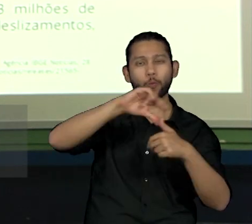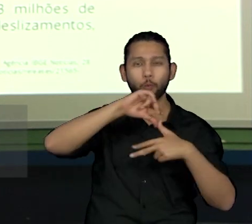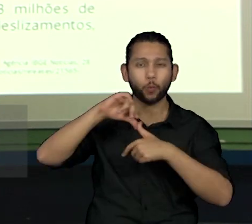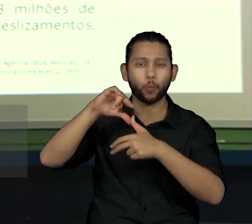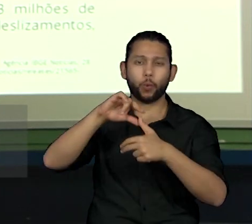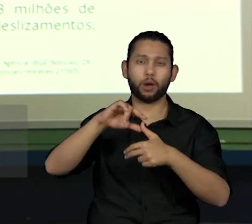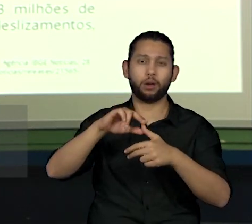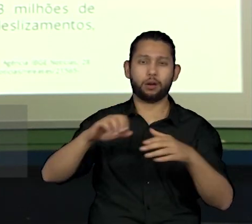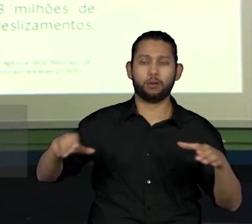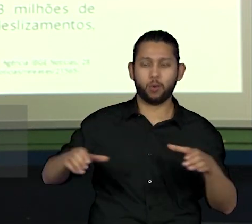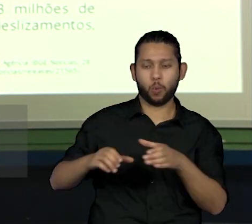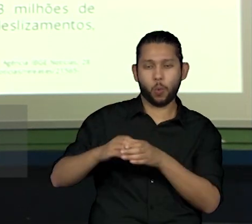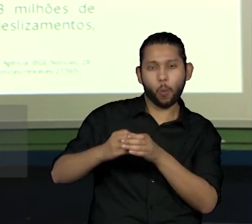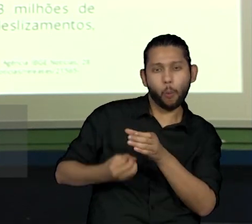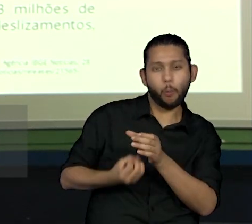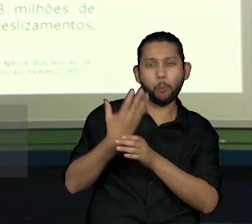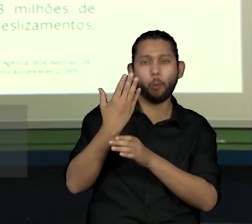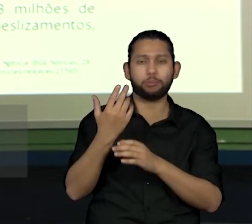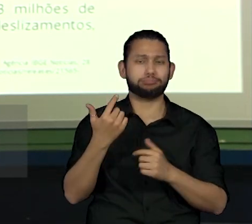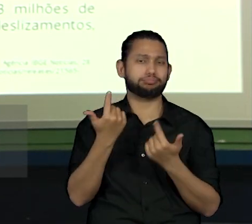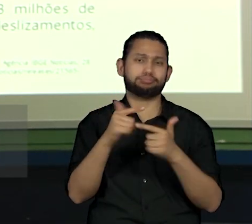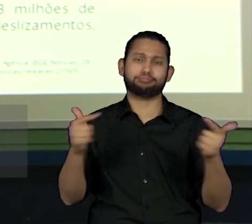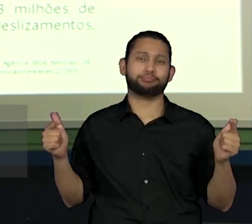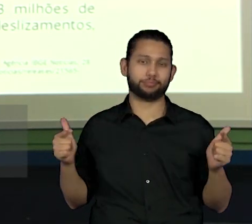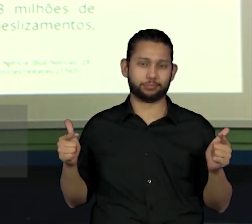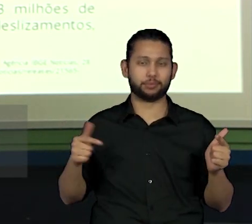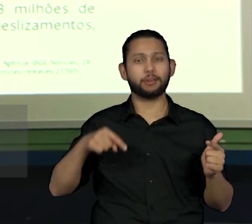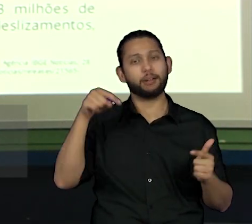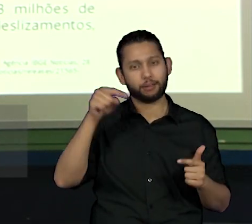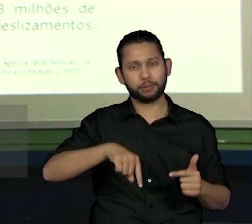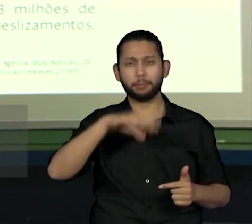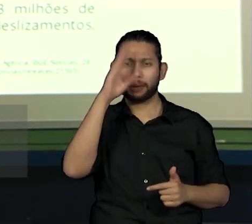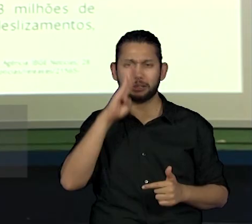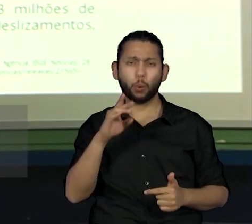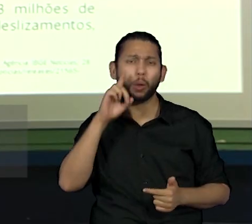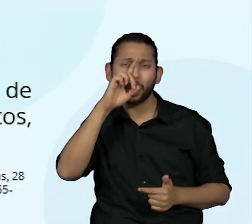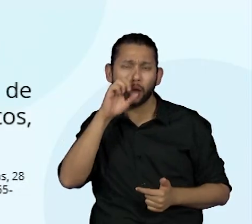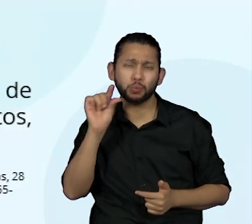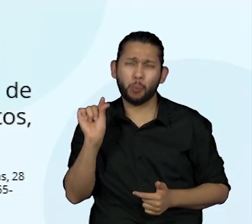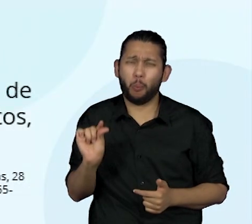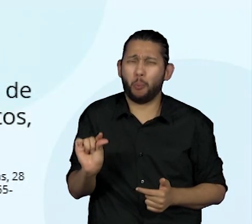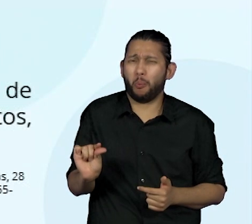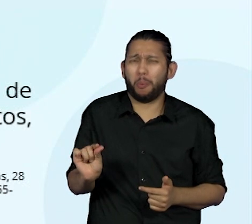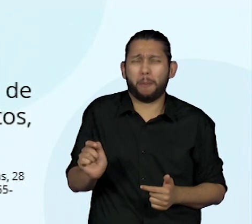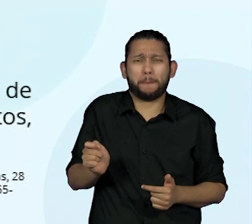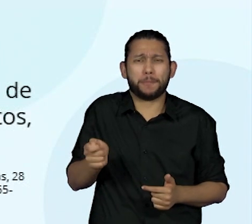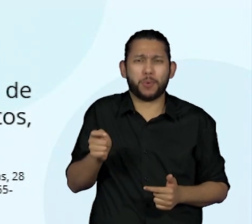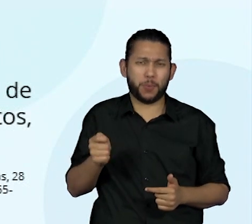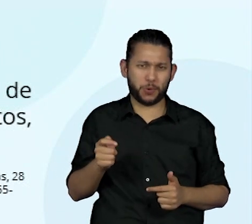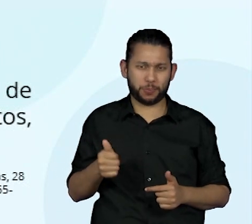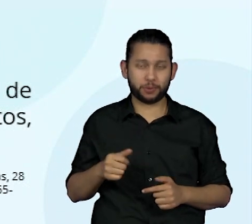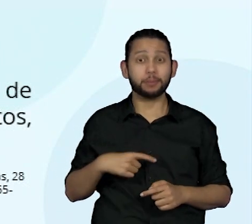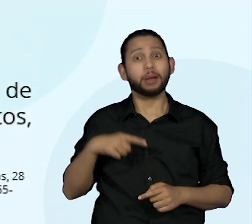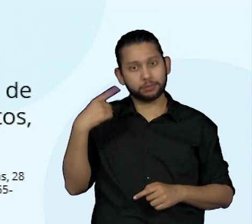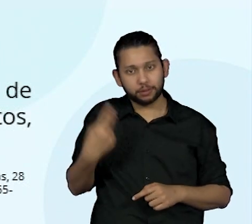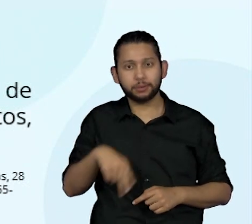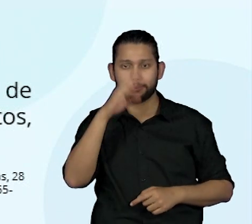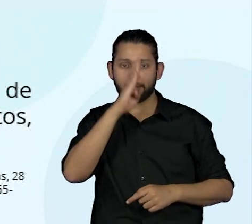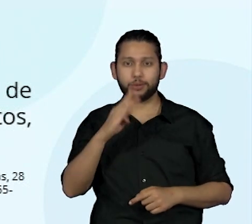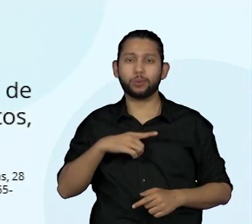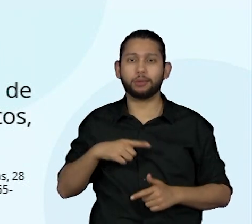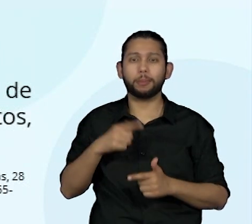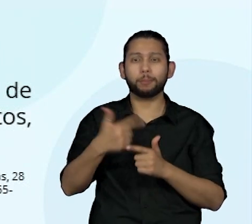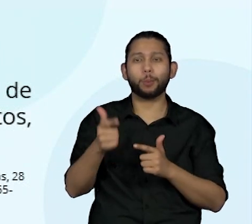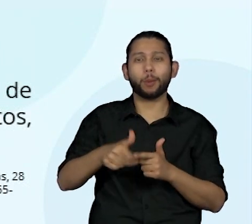erupções vulcânicas, porque terremotos e erupções vulcânicas o risco é muito baixo no Brasil. Mas temos outros problemas